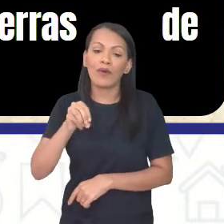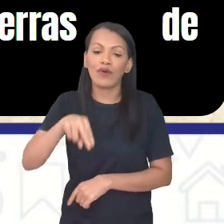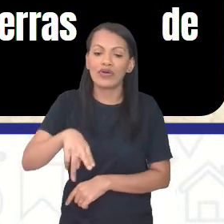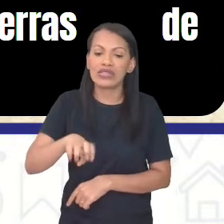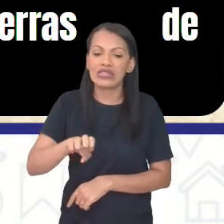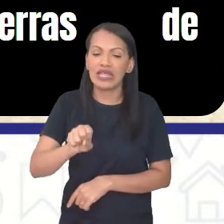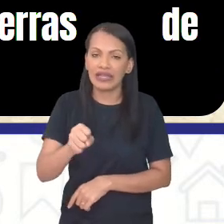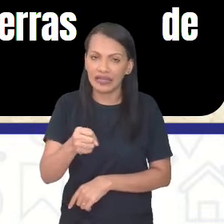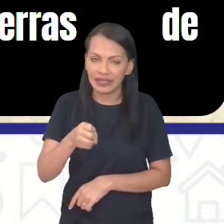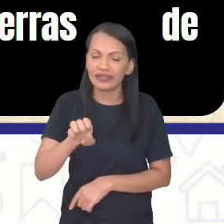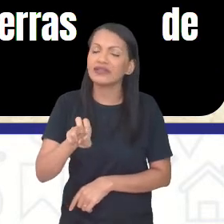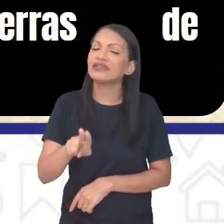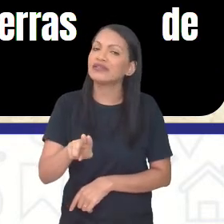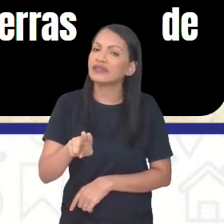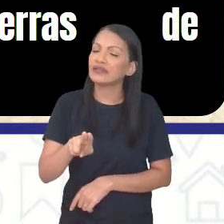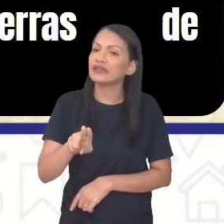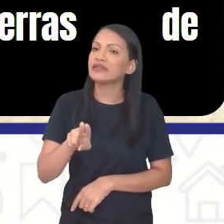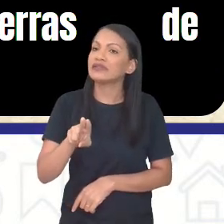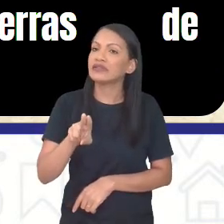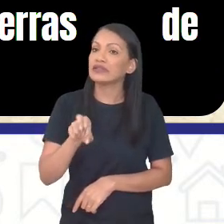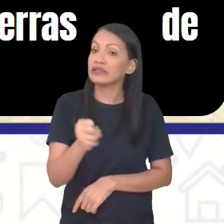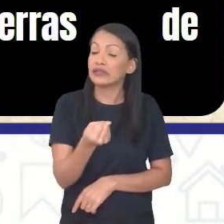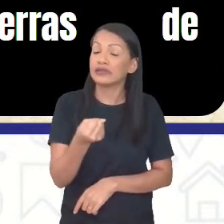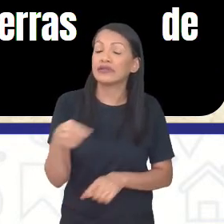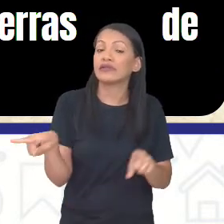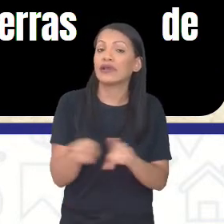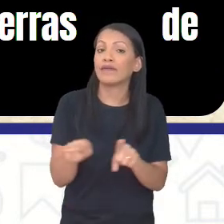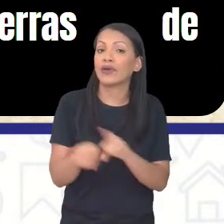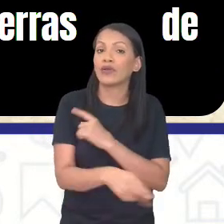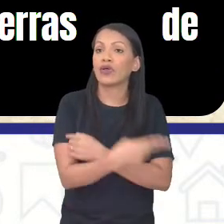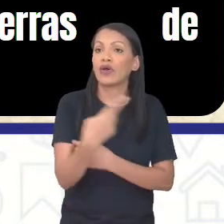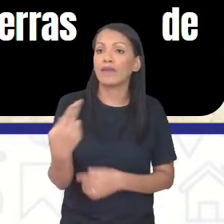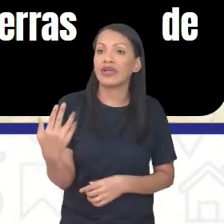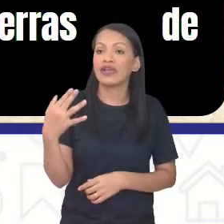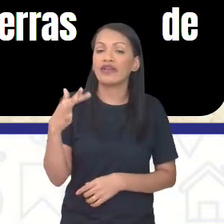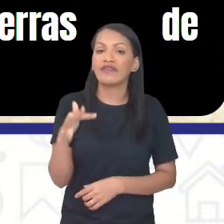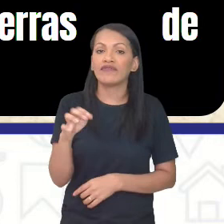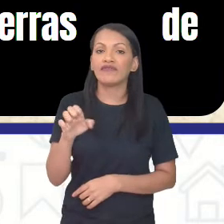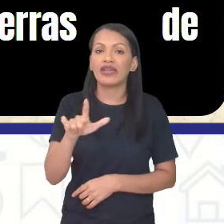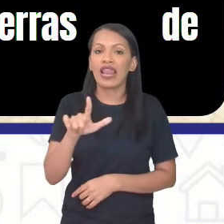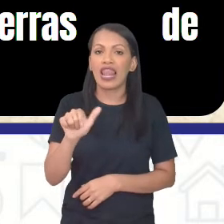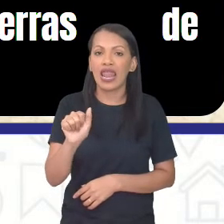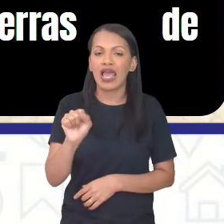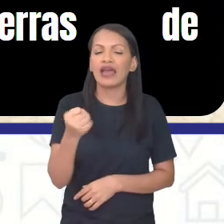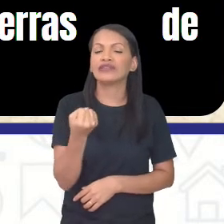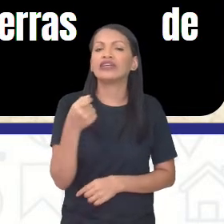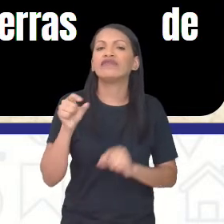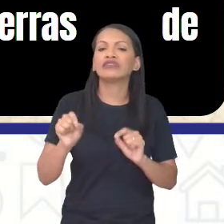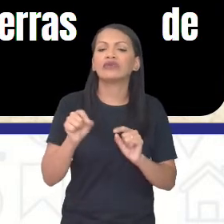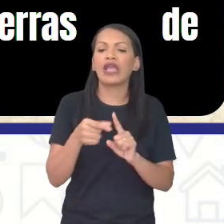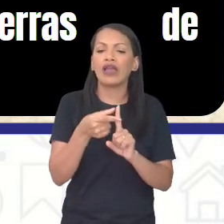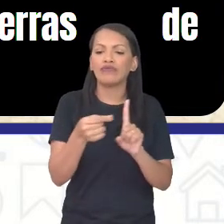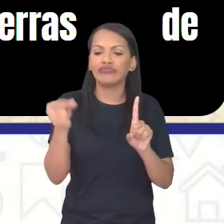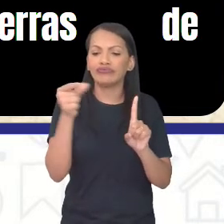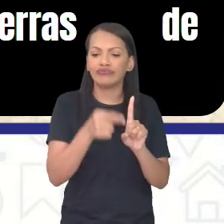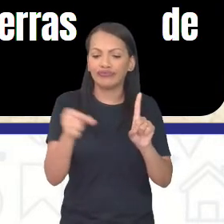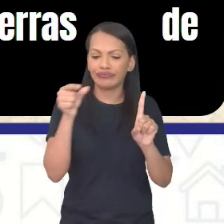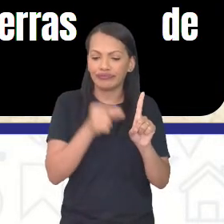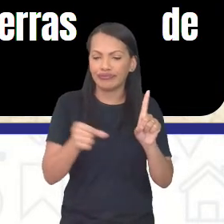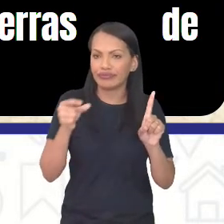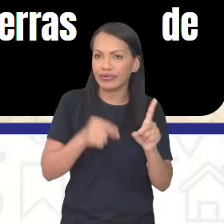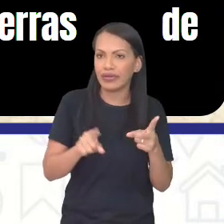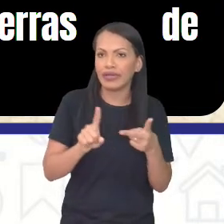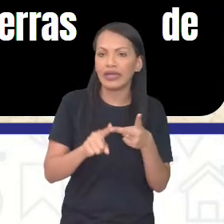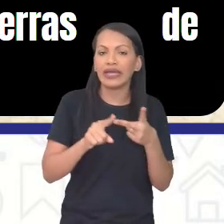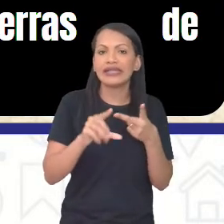da população e trabalhavam produzindo ali, ó, o trigo, né, produzindo a cevada. Então eles faziam